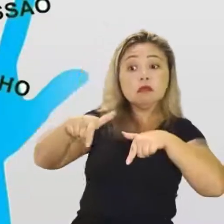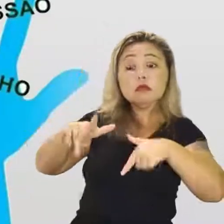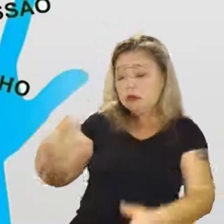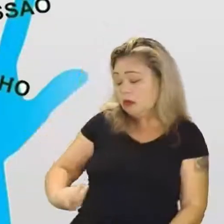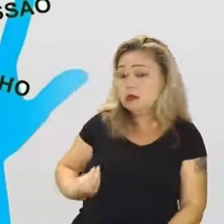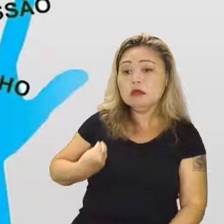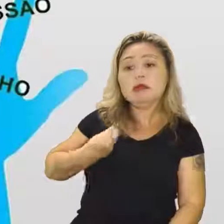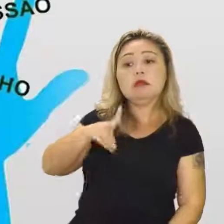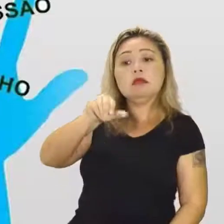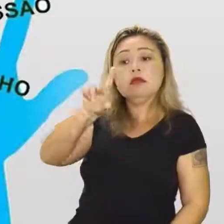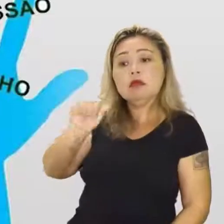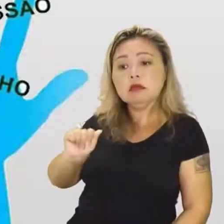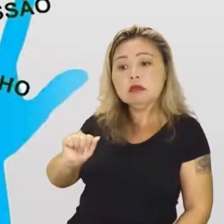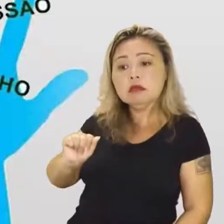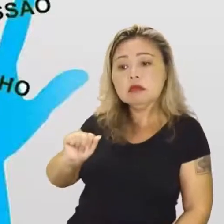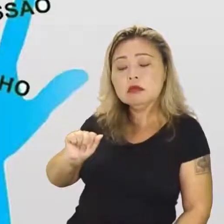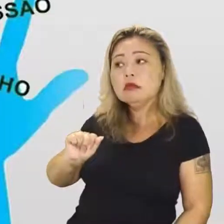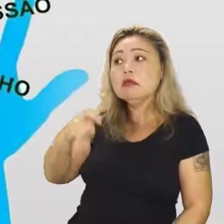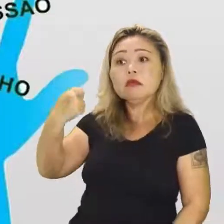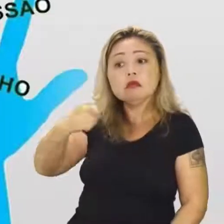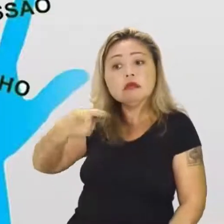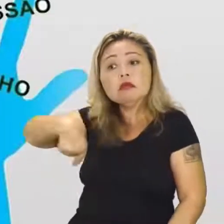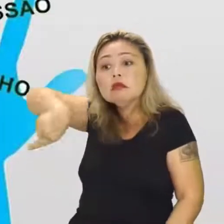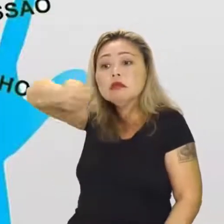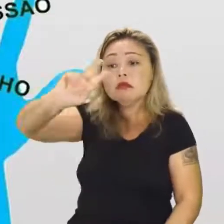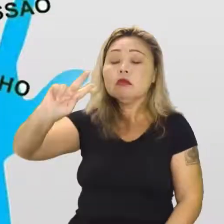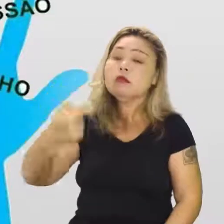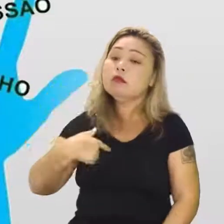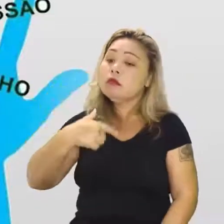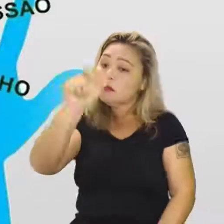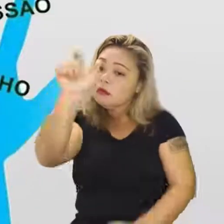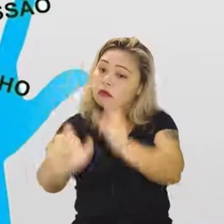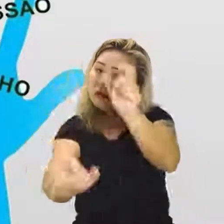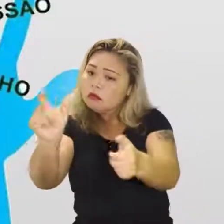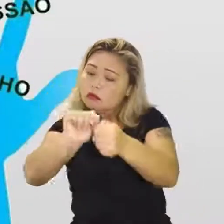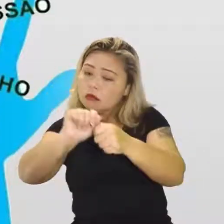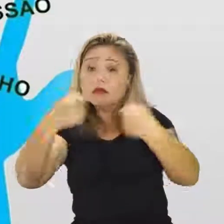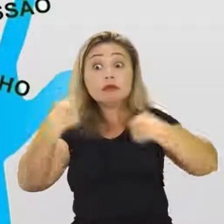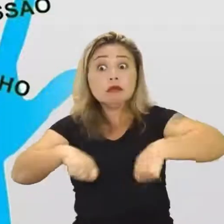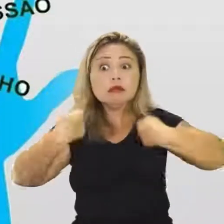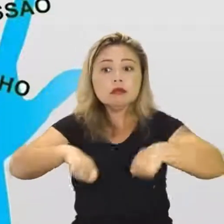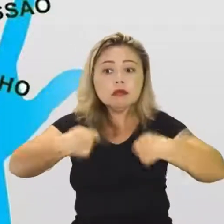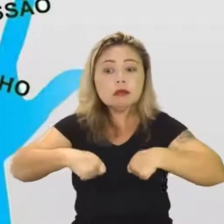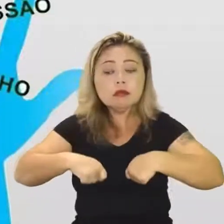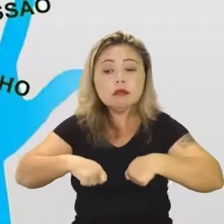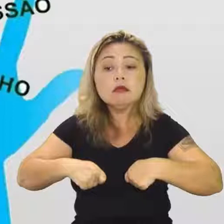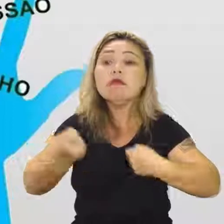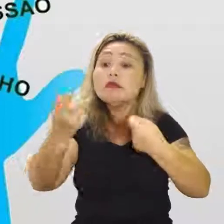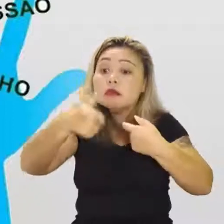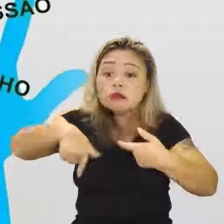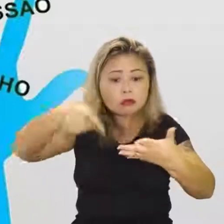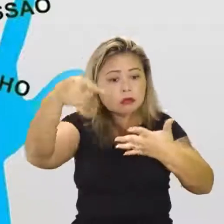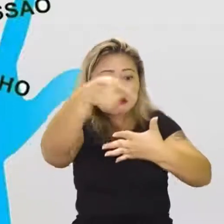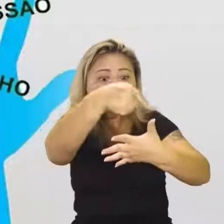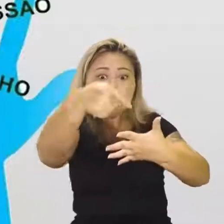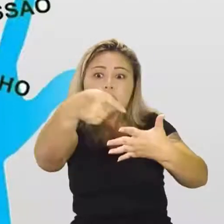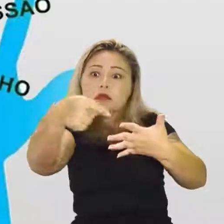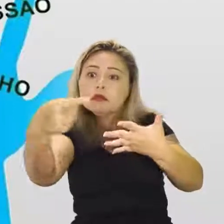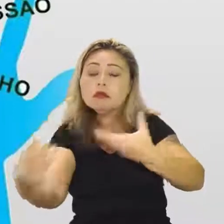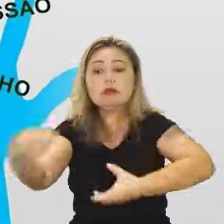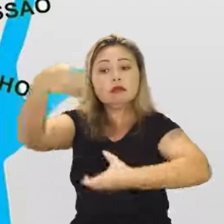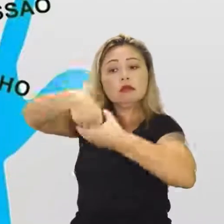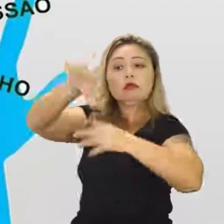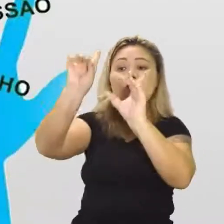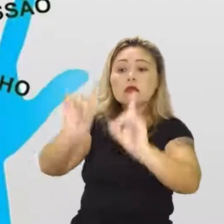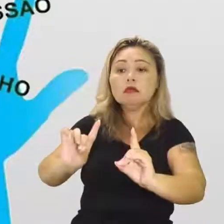à vida. Todo ser humano ele precisa. E isso está dentro dos direitos